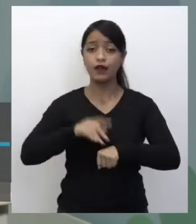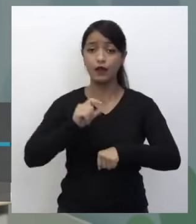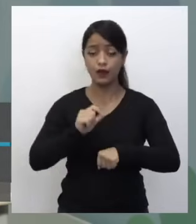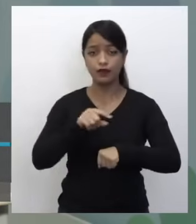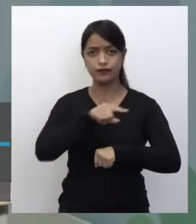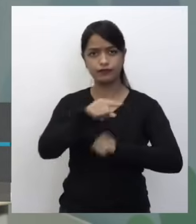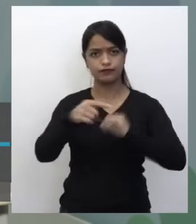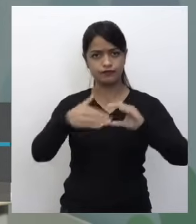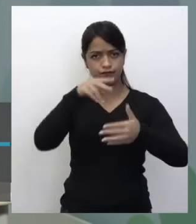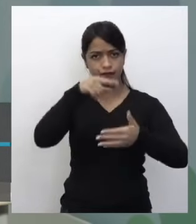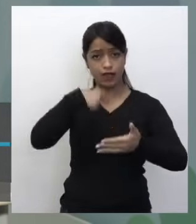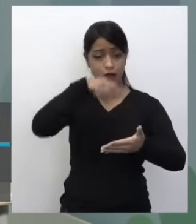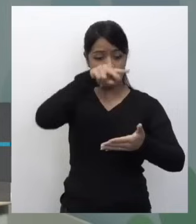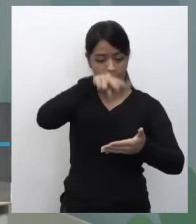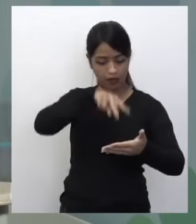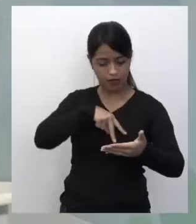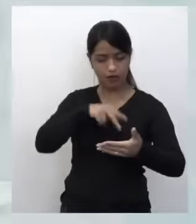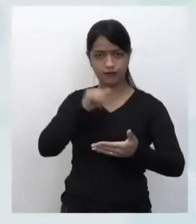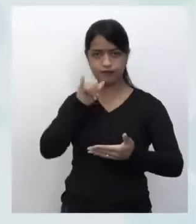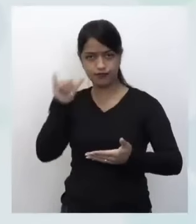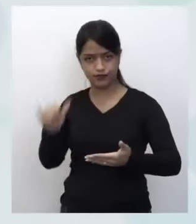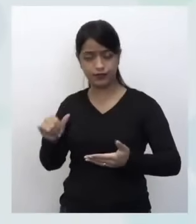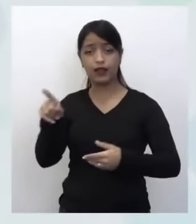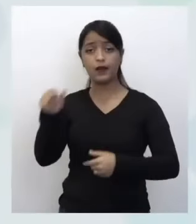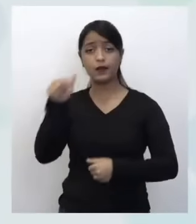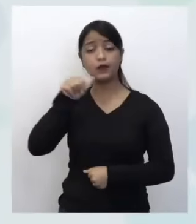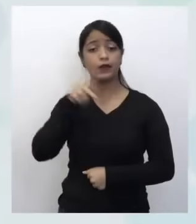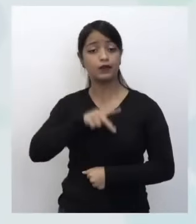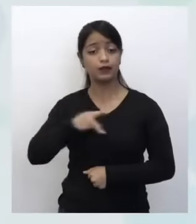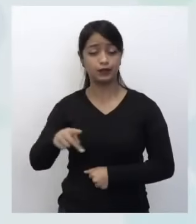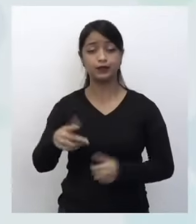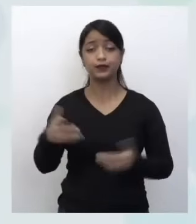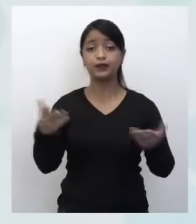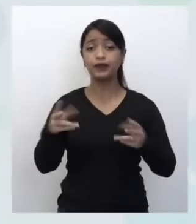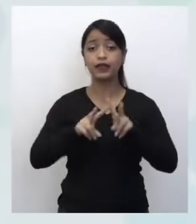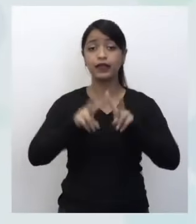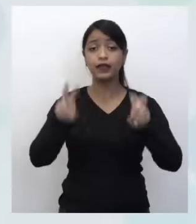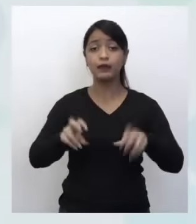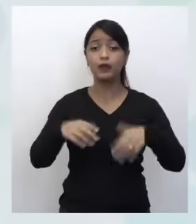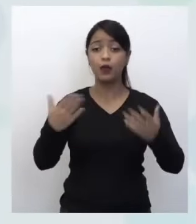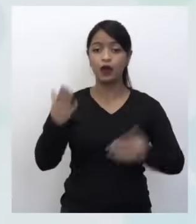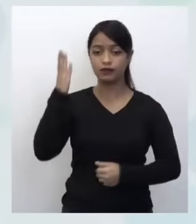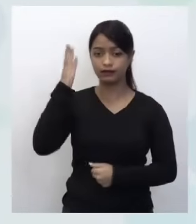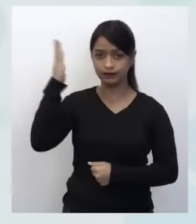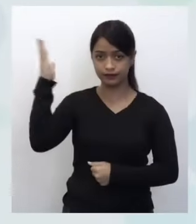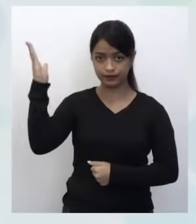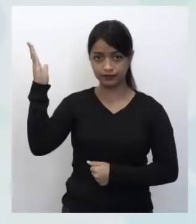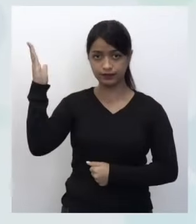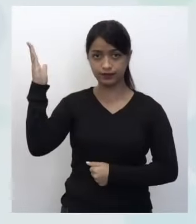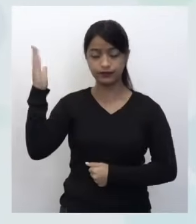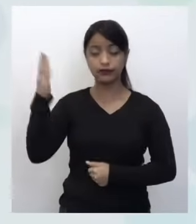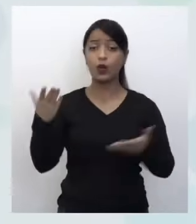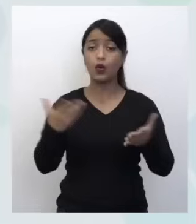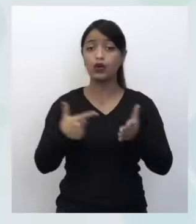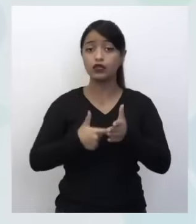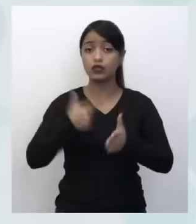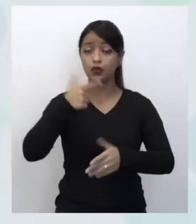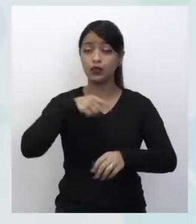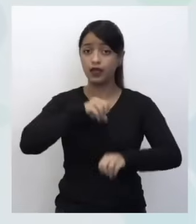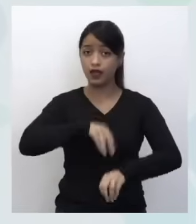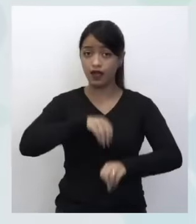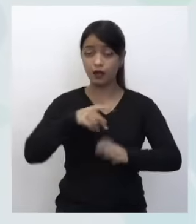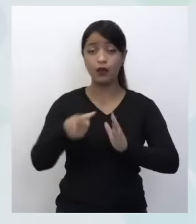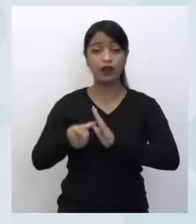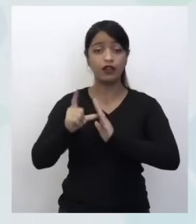a professora. Então nós temos aí, o tema da aula é o tempo e o clima atmosférico, parte 2, tá? Essa aí é a parte 2, já teve a